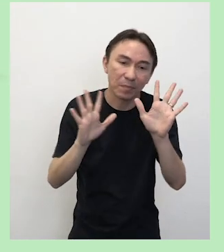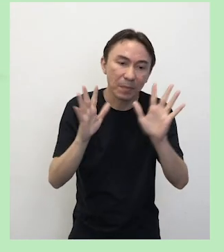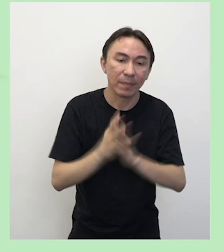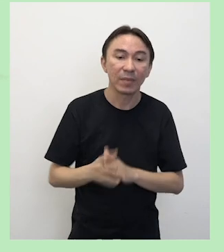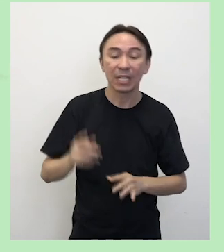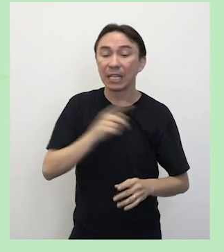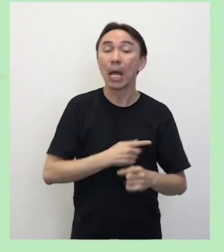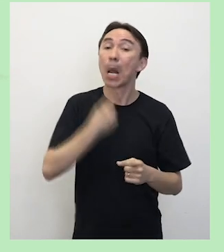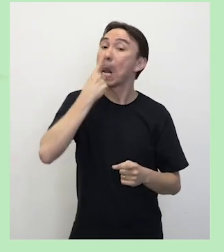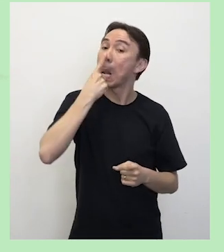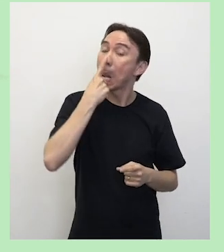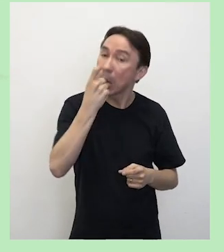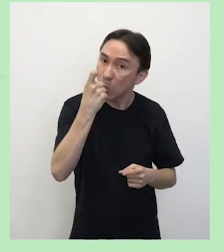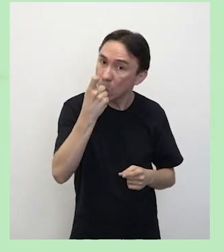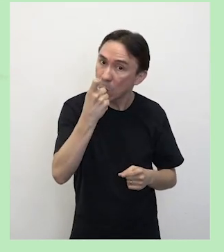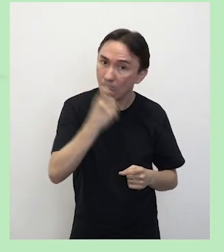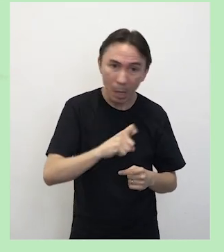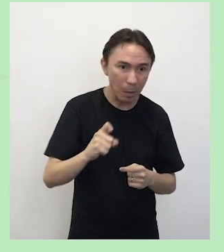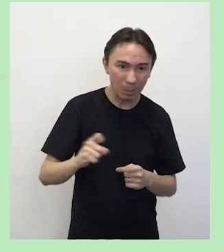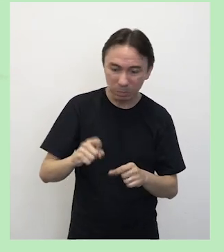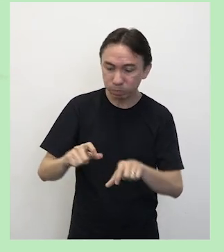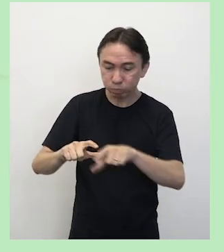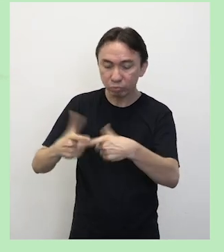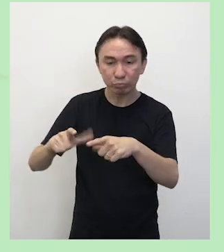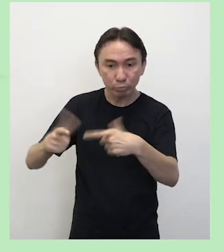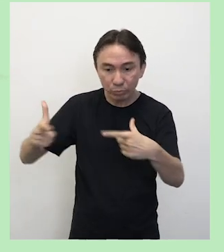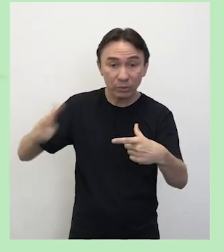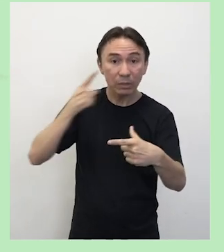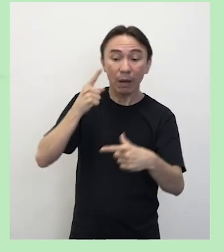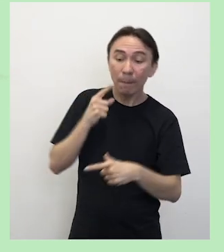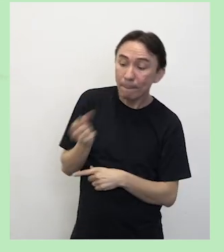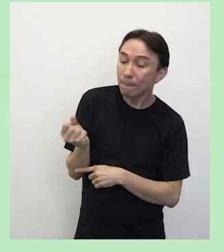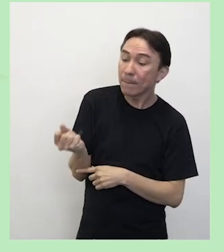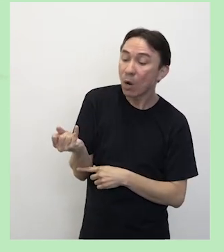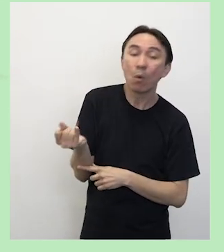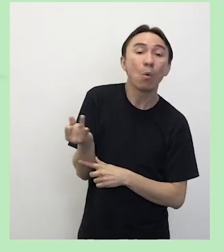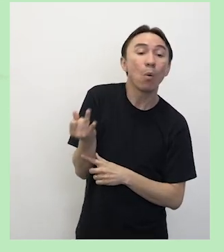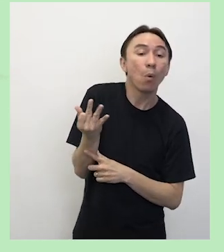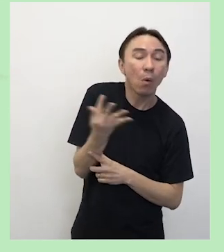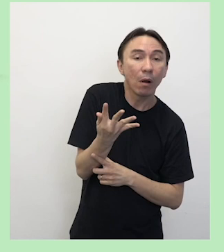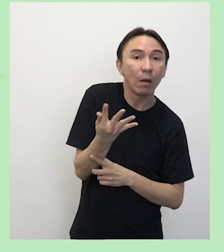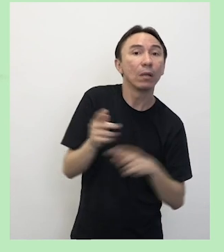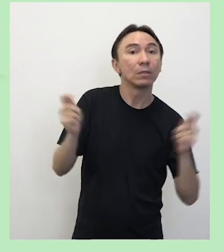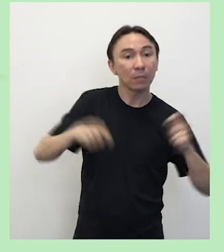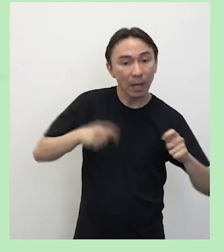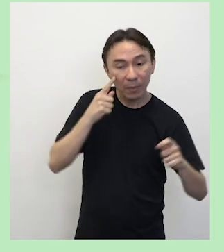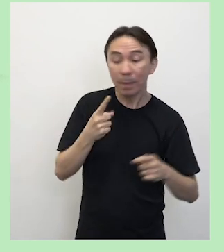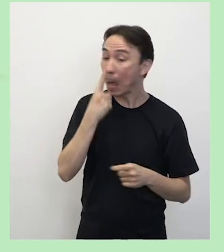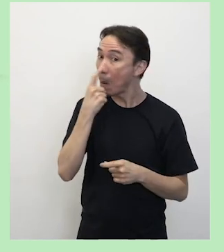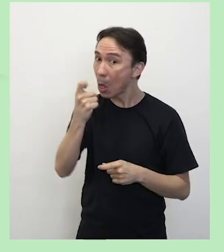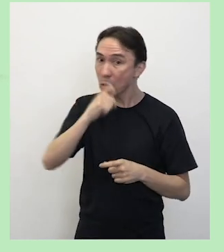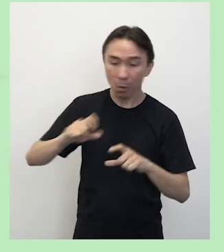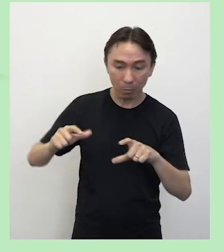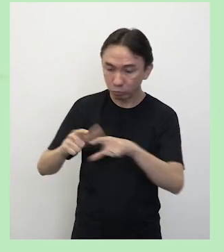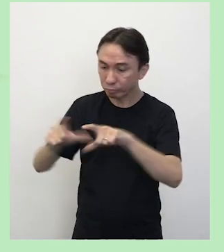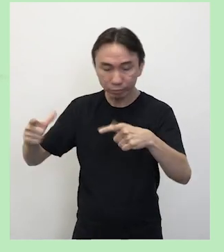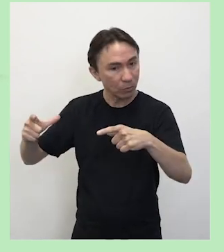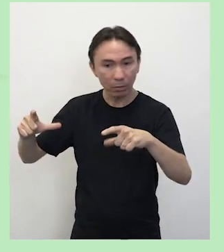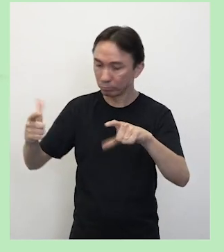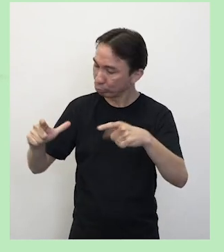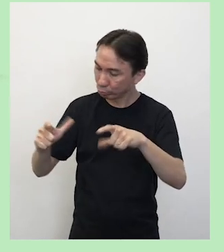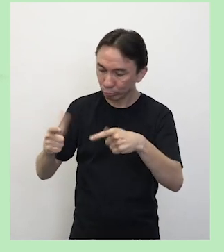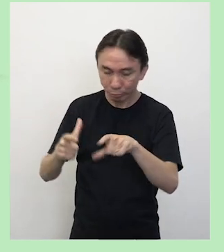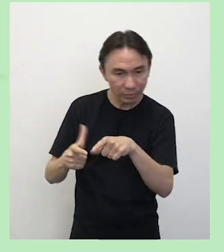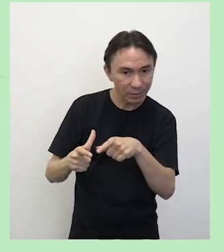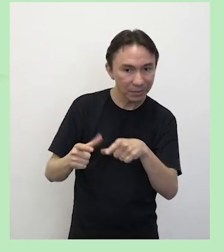lixo gerada, é possível definir a redução esperada na quantidade de lixo gerada e conferir. Ou seja, eu tenho olha as